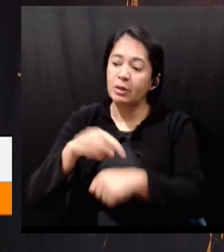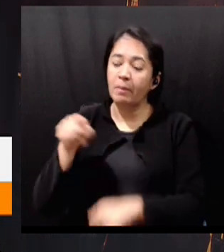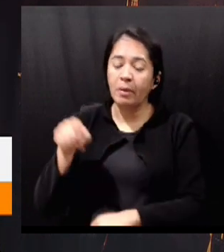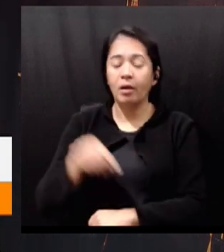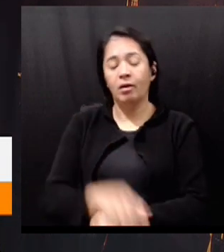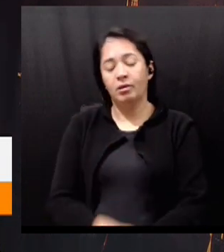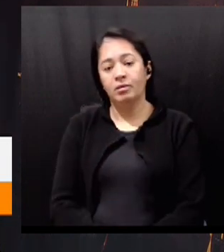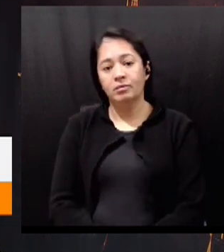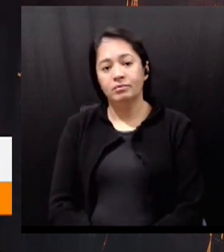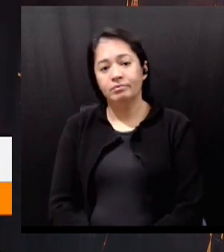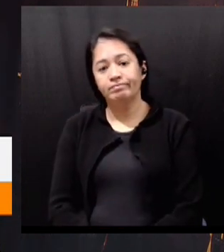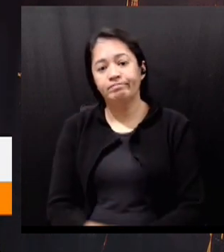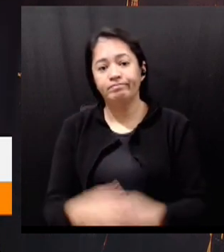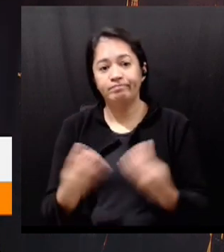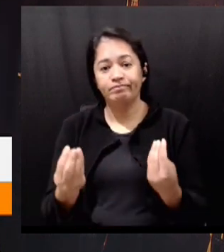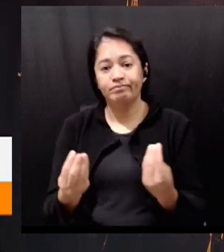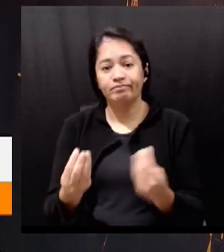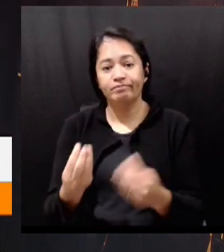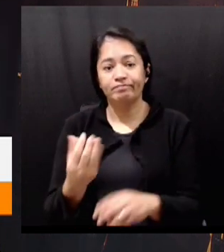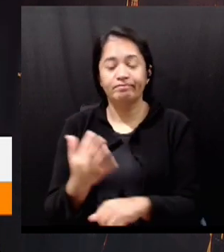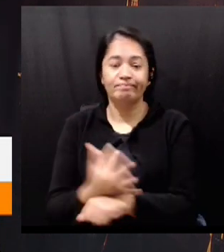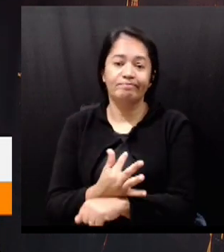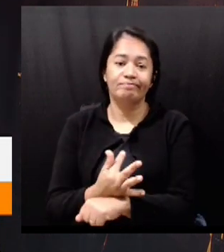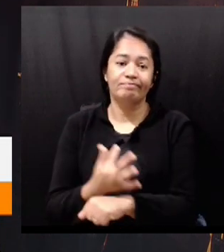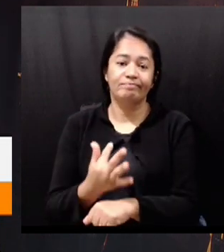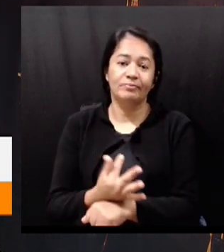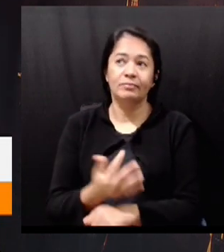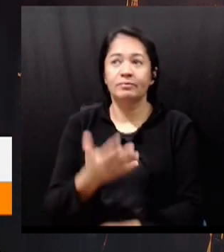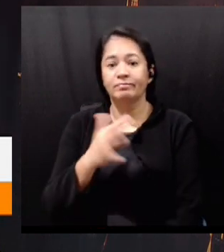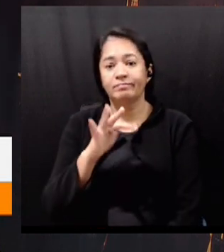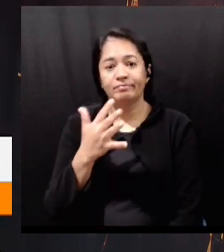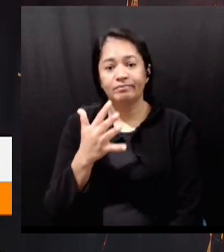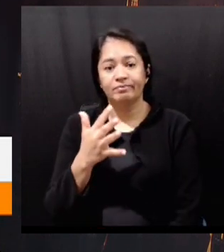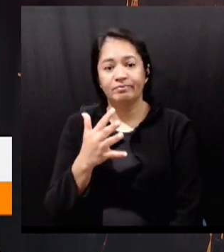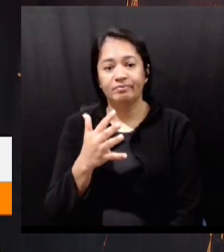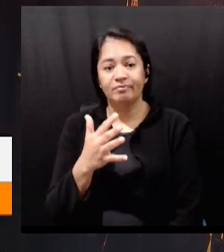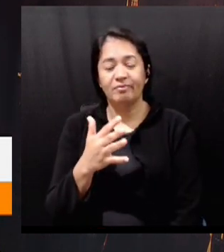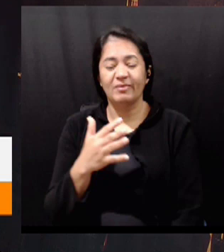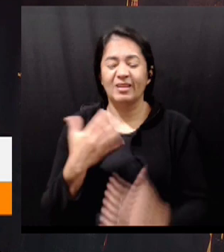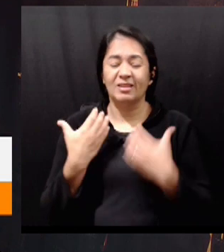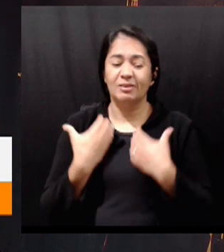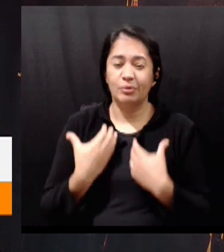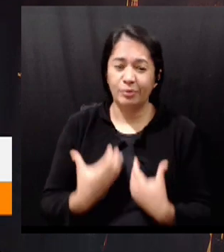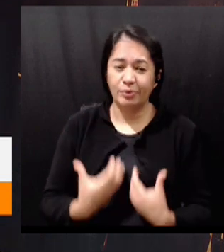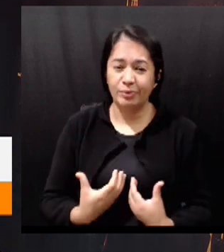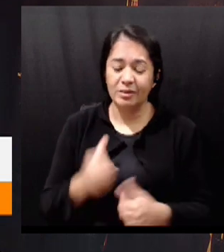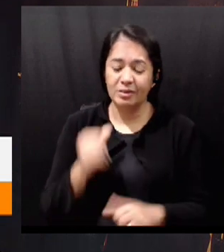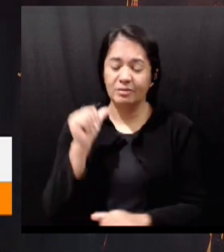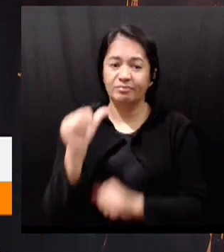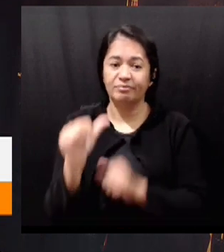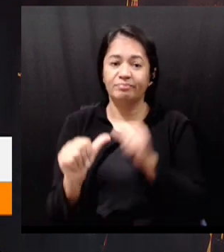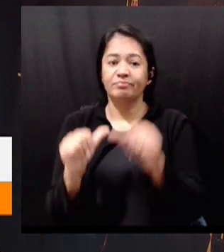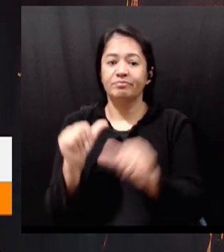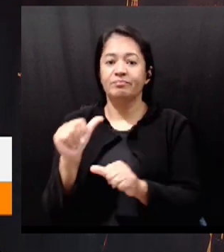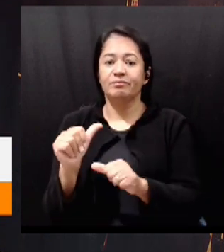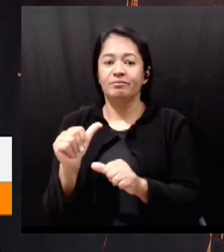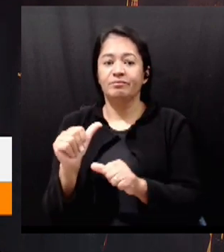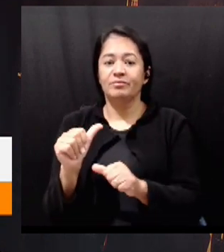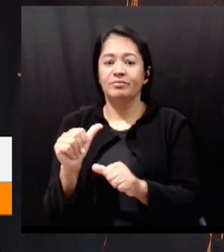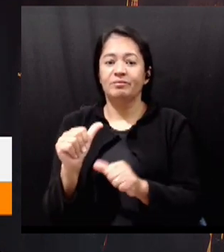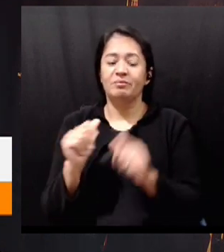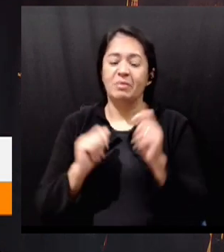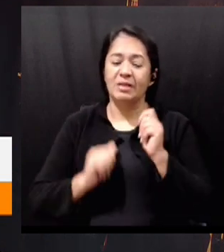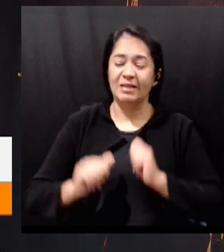se sobrecarregando e de repente essa sobrecarga pode se transformar aí em uma depressão, em uma síndrome